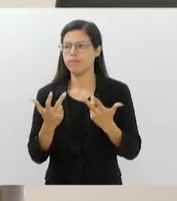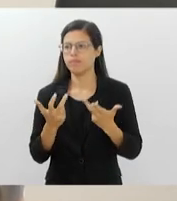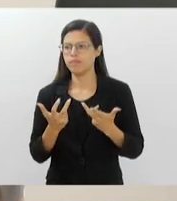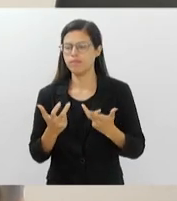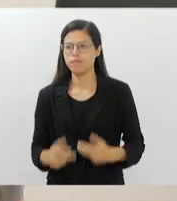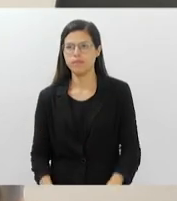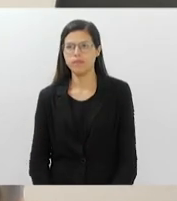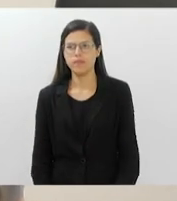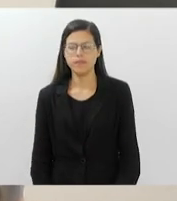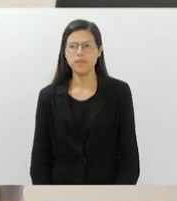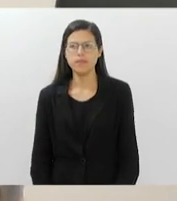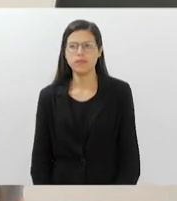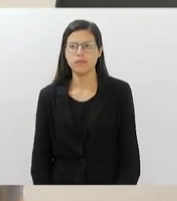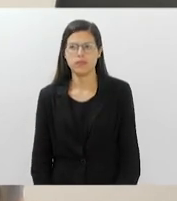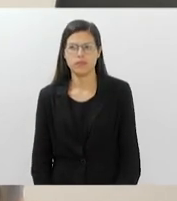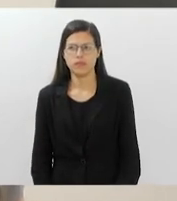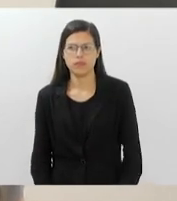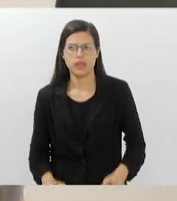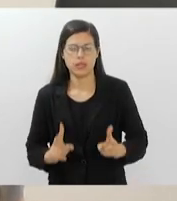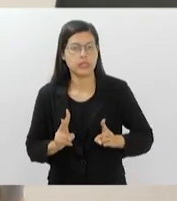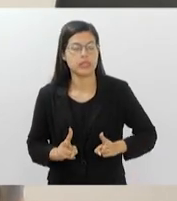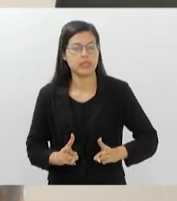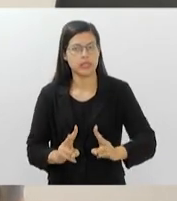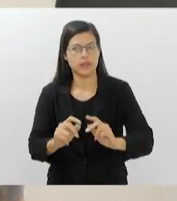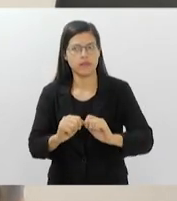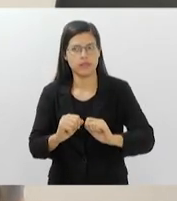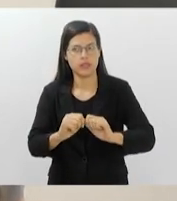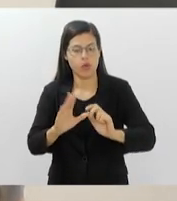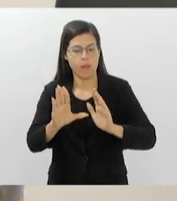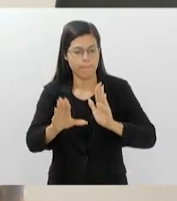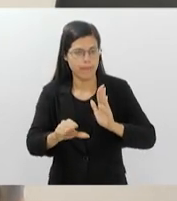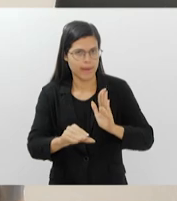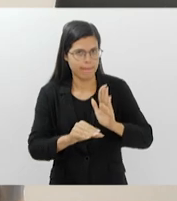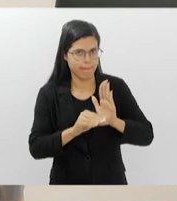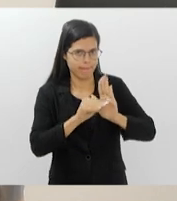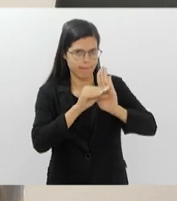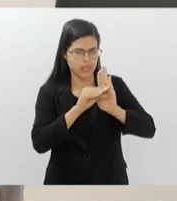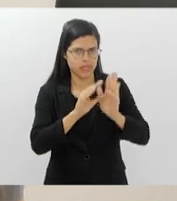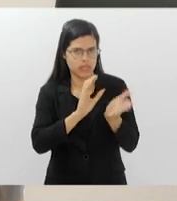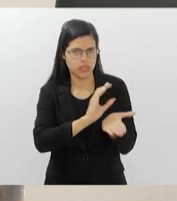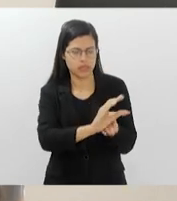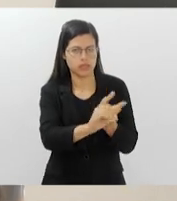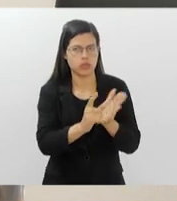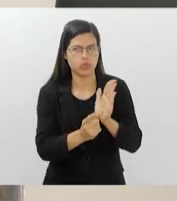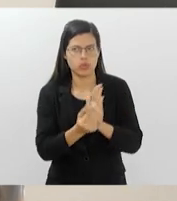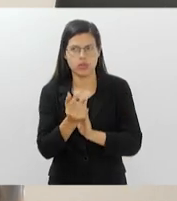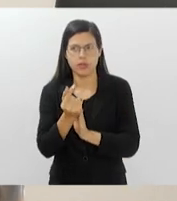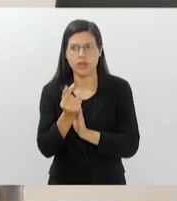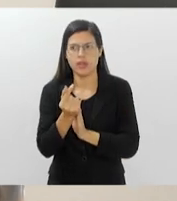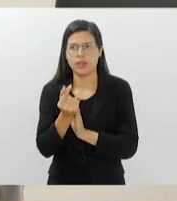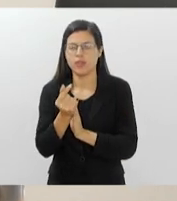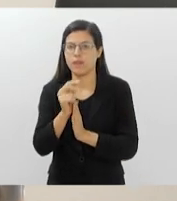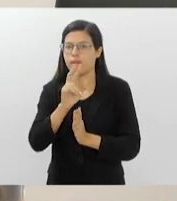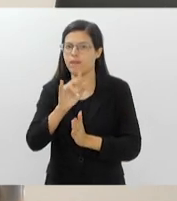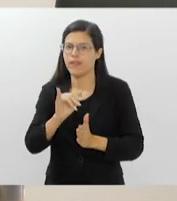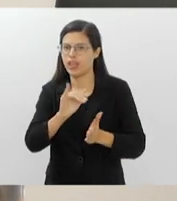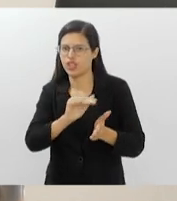só sempre com você vai fazer uma Emenda do orçamento você vai tirar de